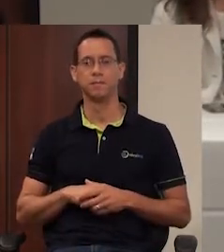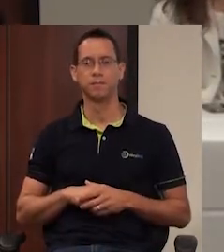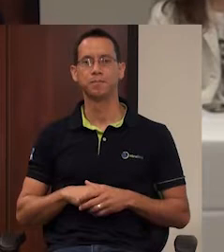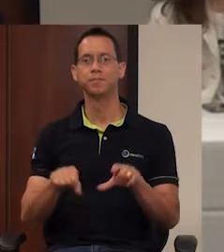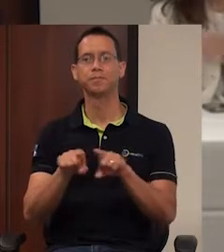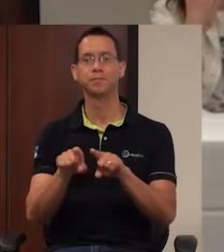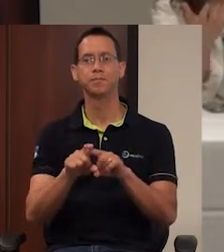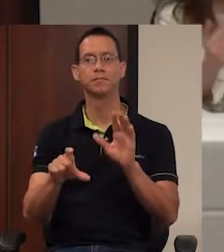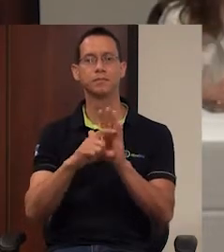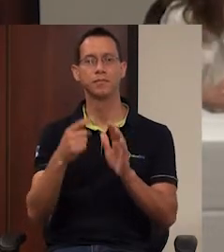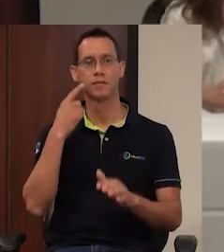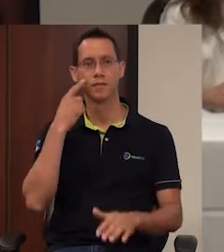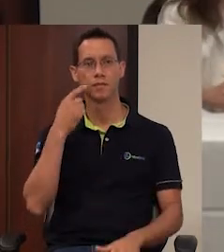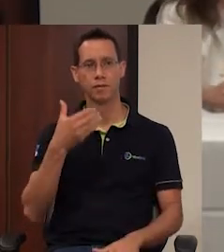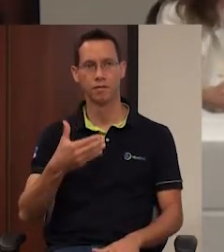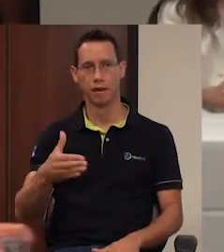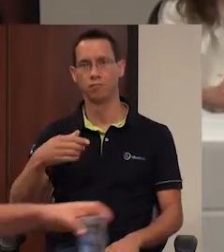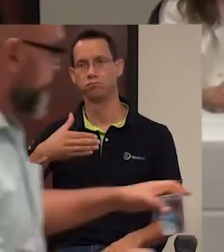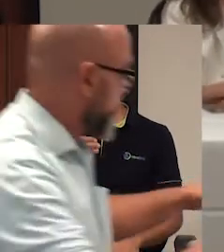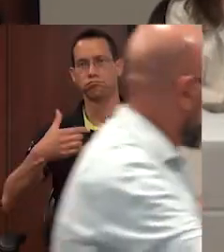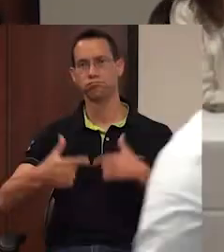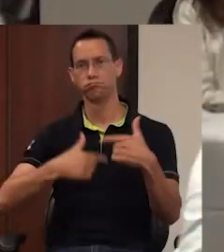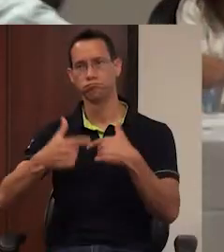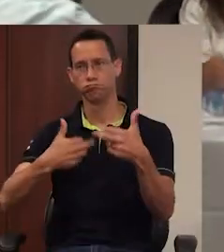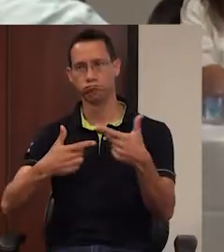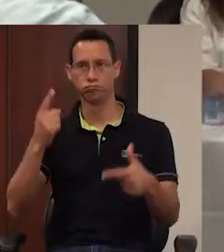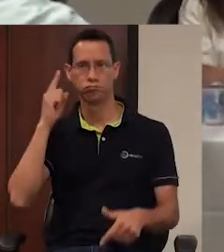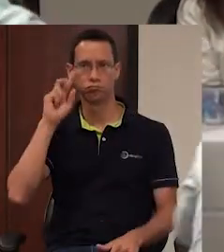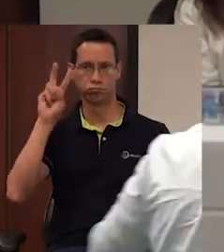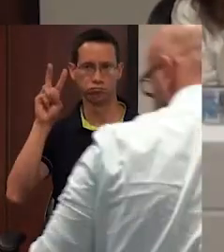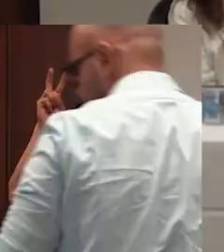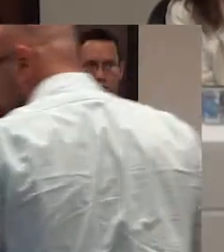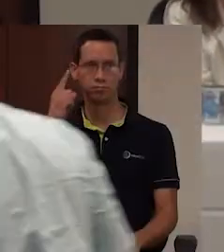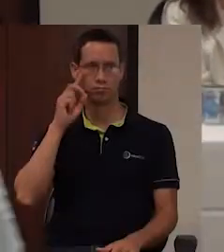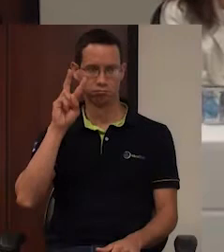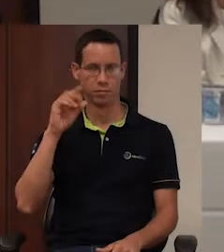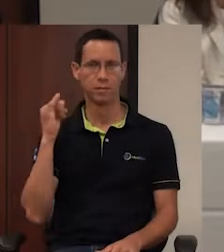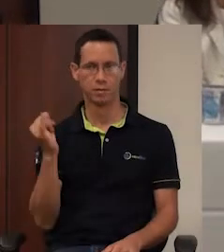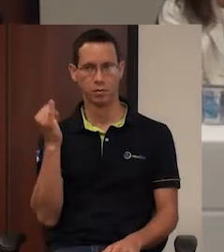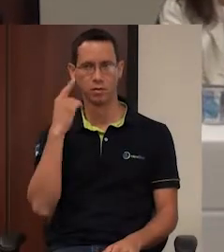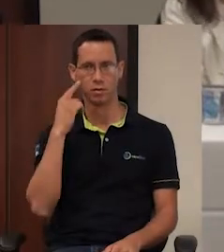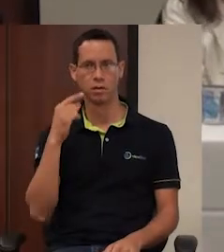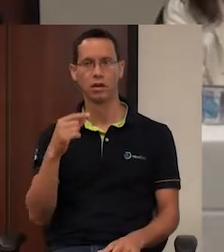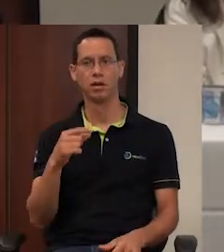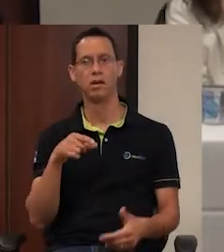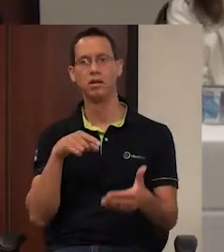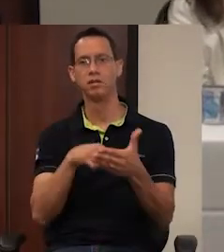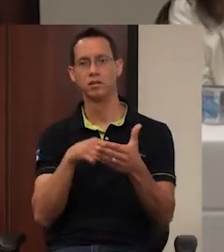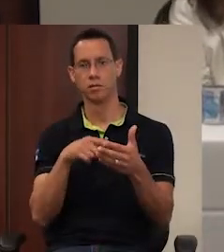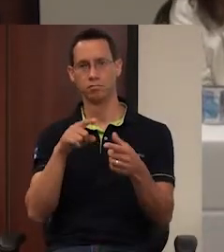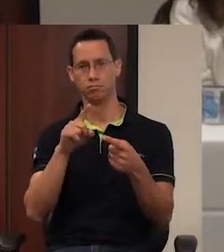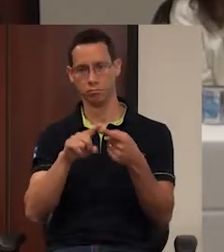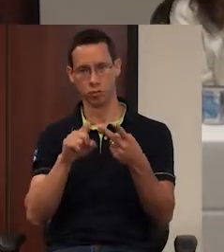Prevê, na verdade, vocês vão trabalhar isso mais ao longo desses 2 dias, eu acho, mas um ponto importante é a indicação de